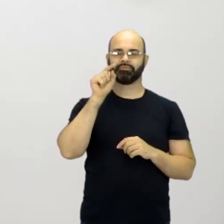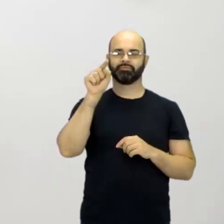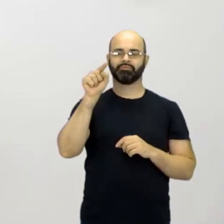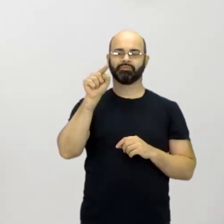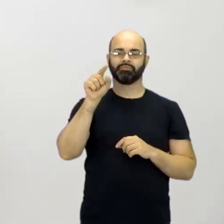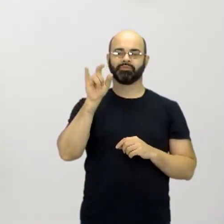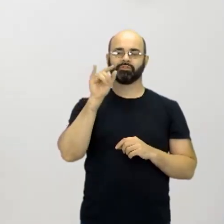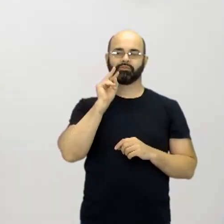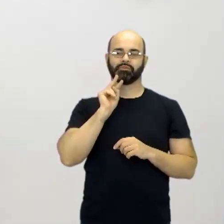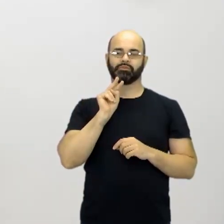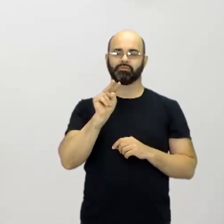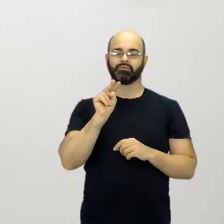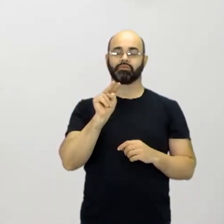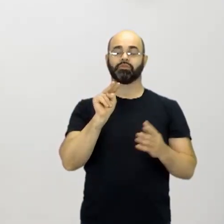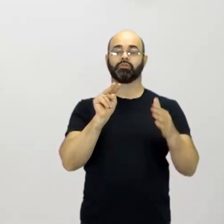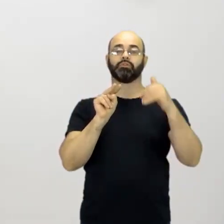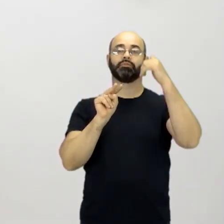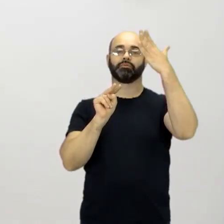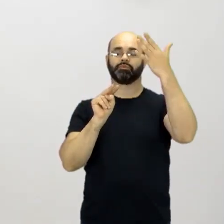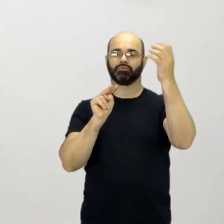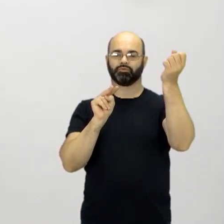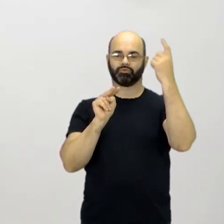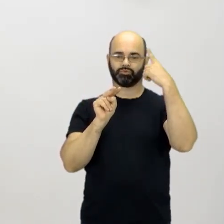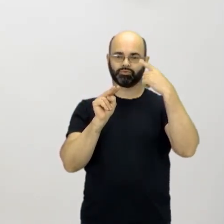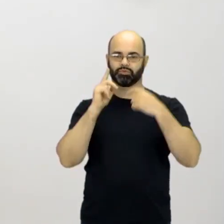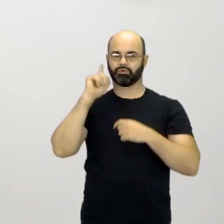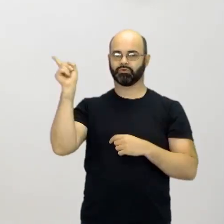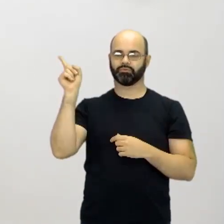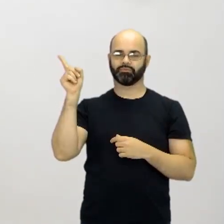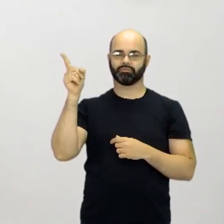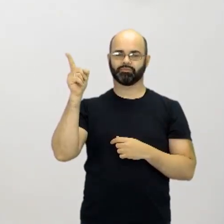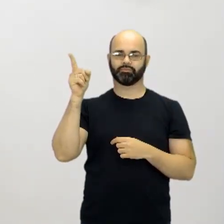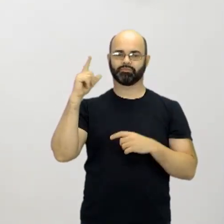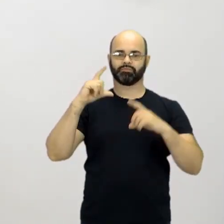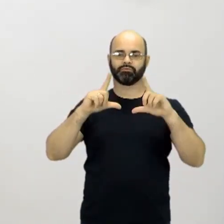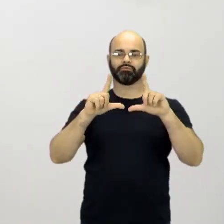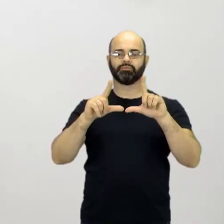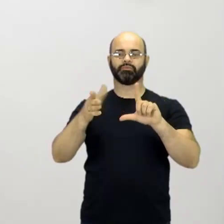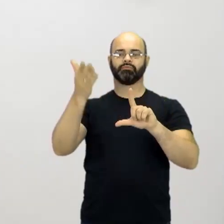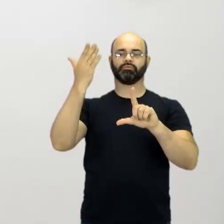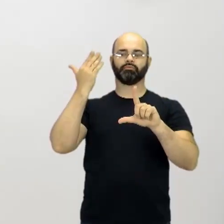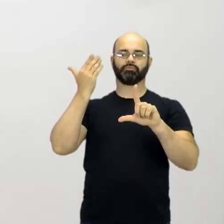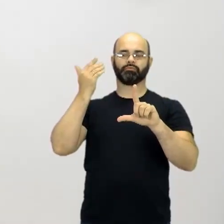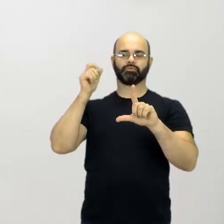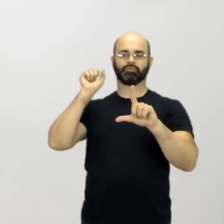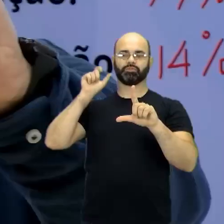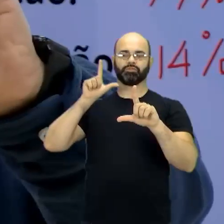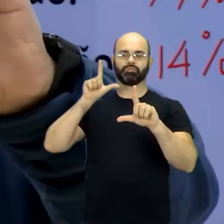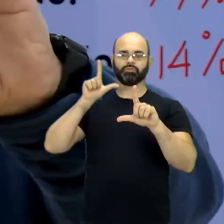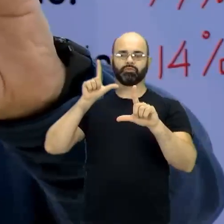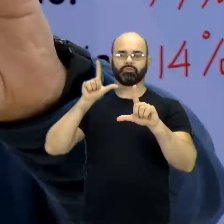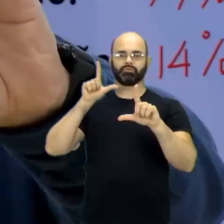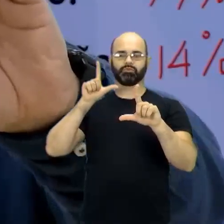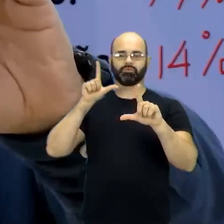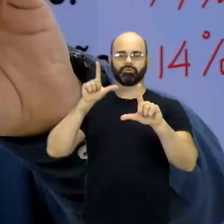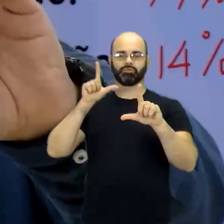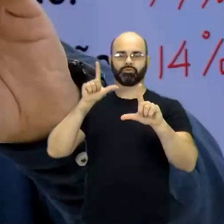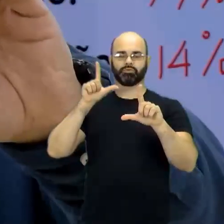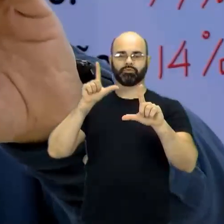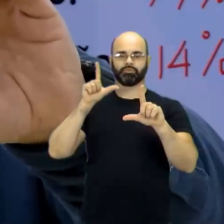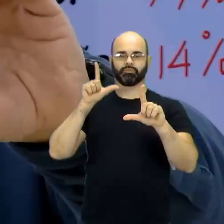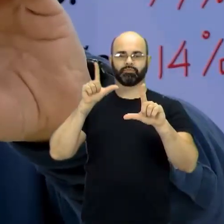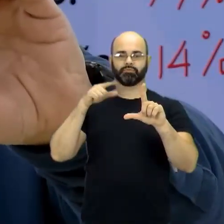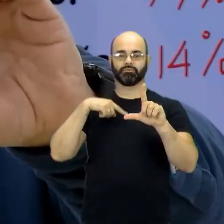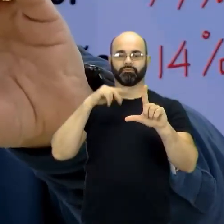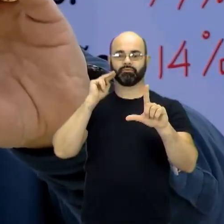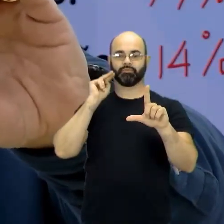para o planeta e o sol tá do lado de cá você vê a noite e eu